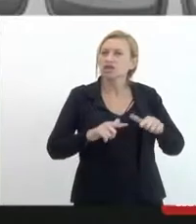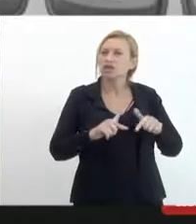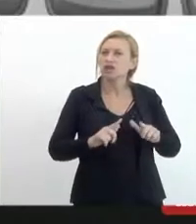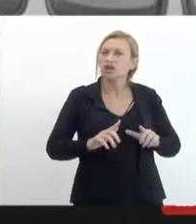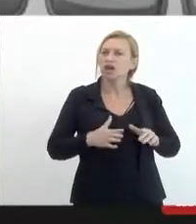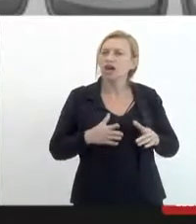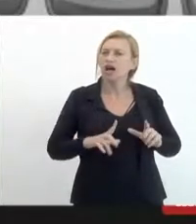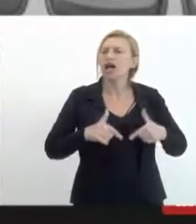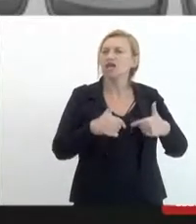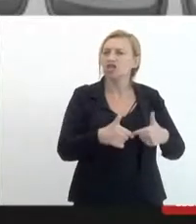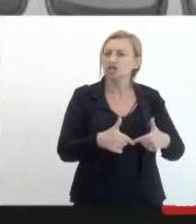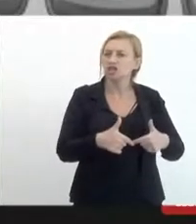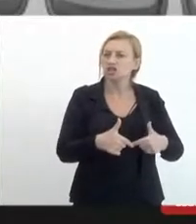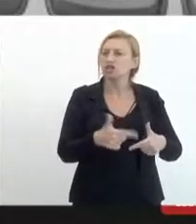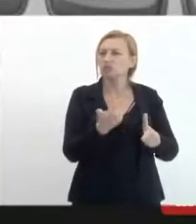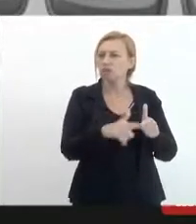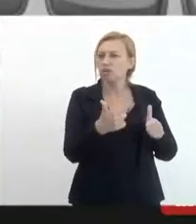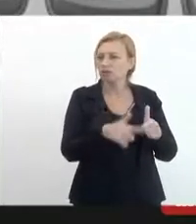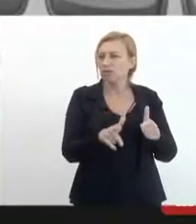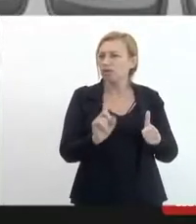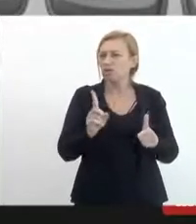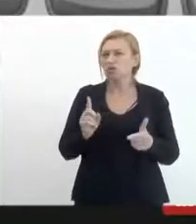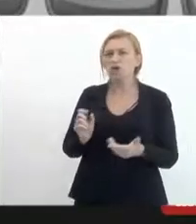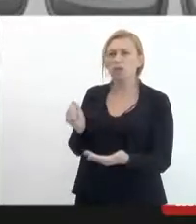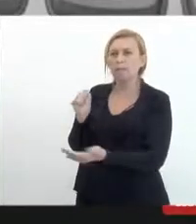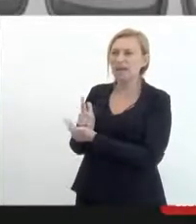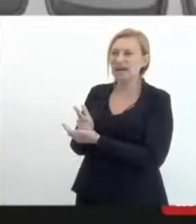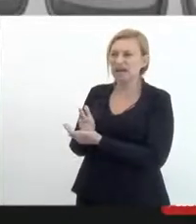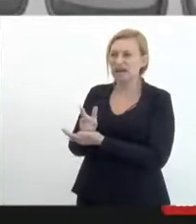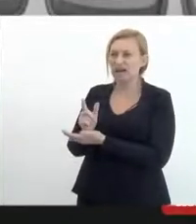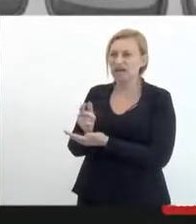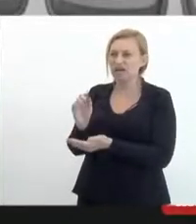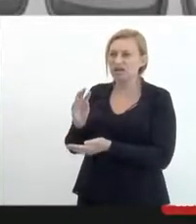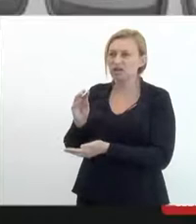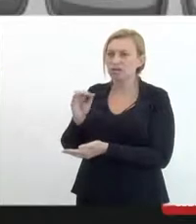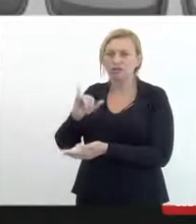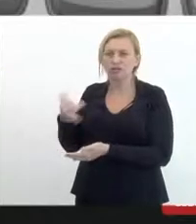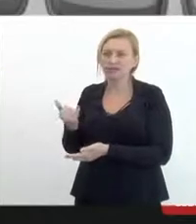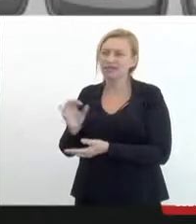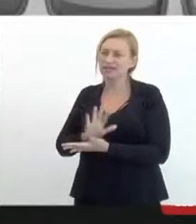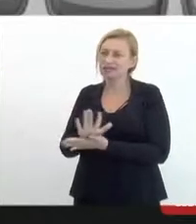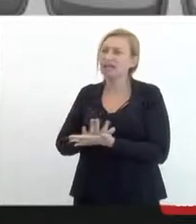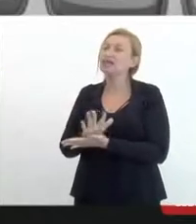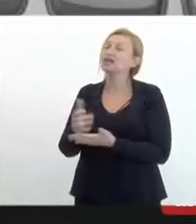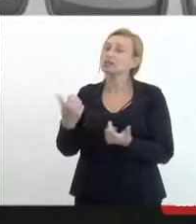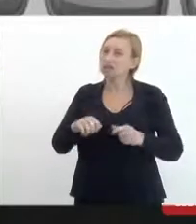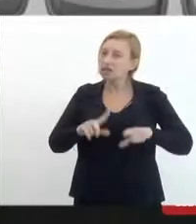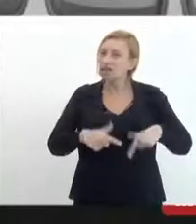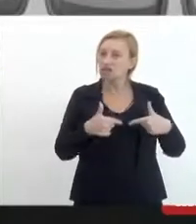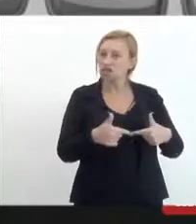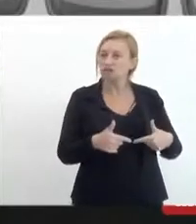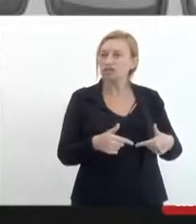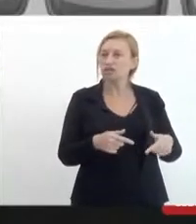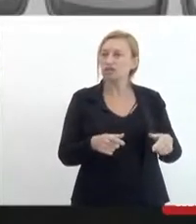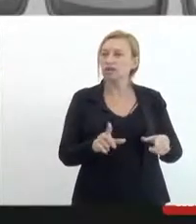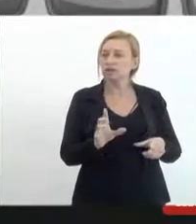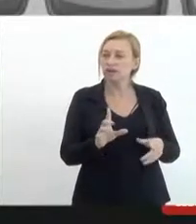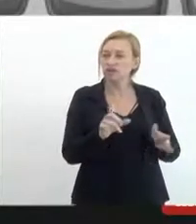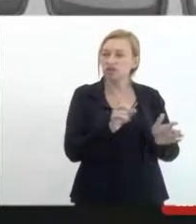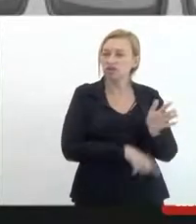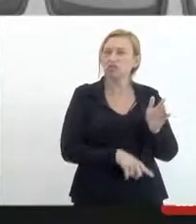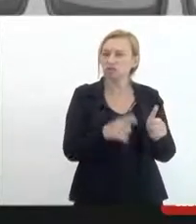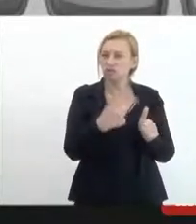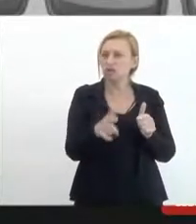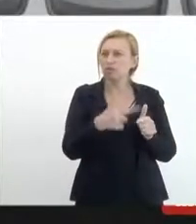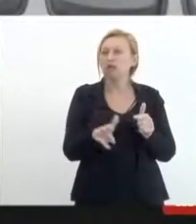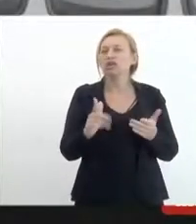basta pagar apenas por pagar e aproveitando uma anistia temporal, uma anistia que é casual. E aqui a gente tem,